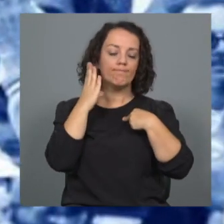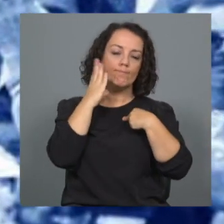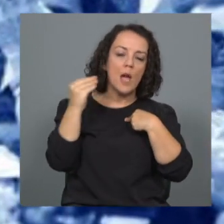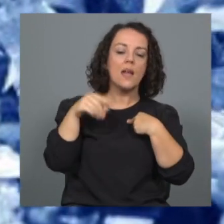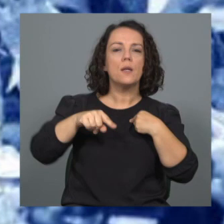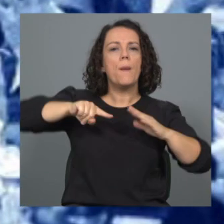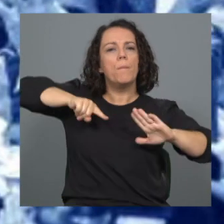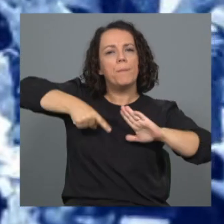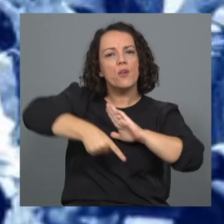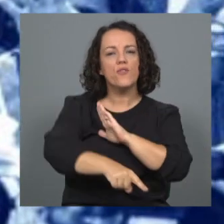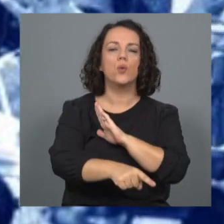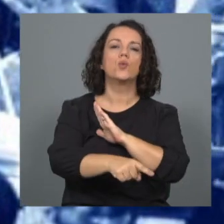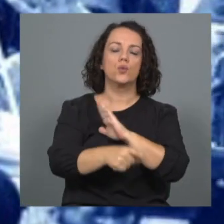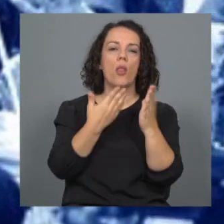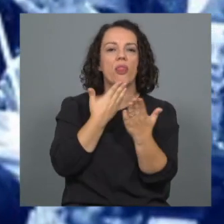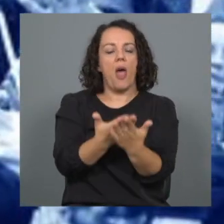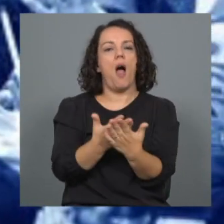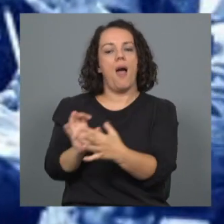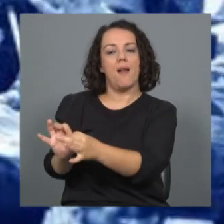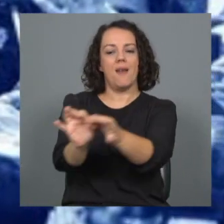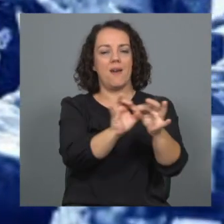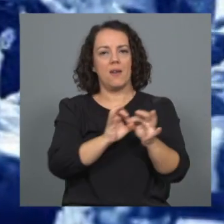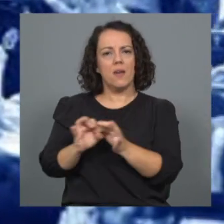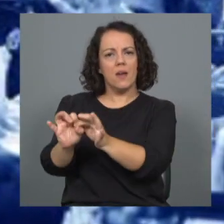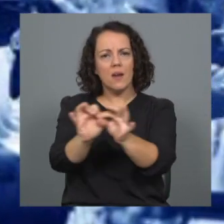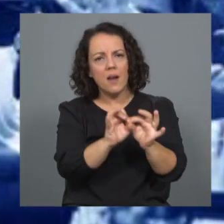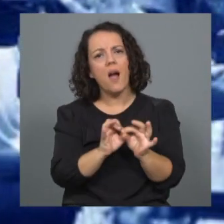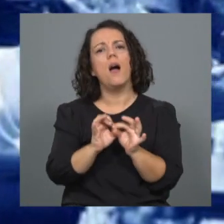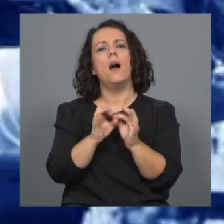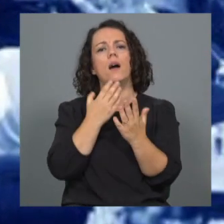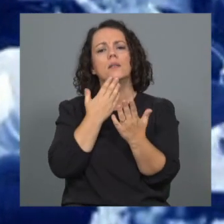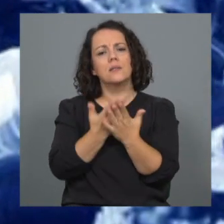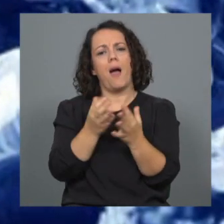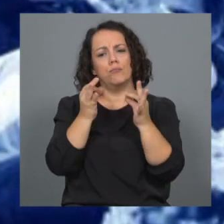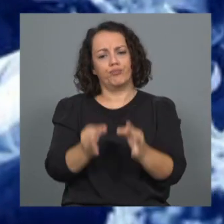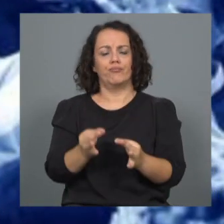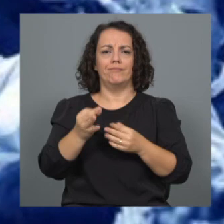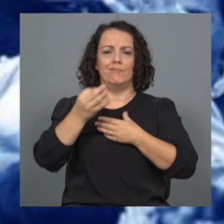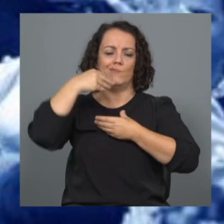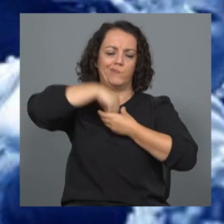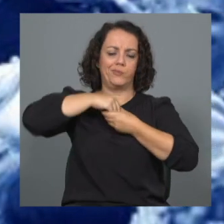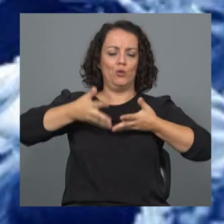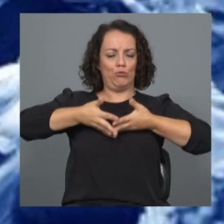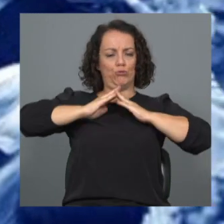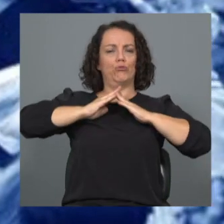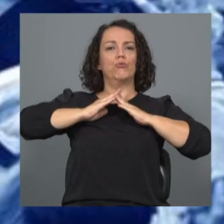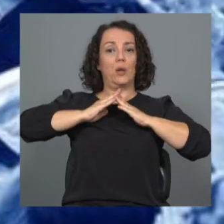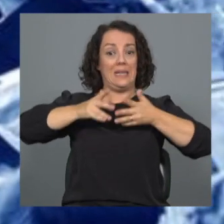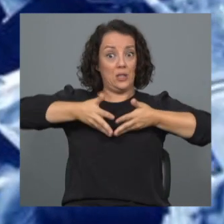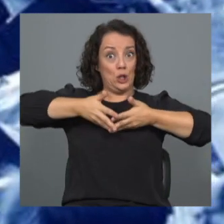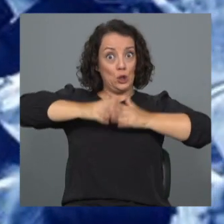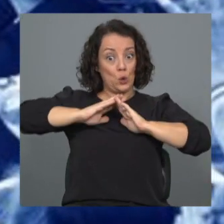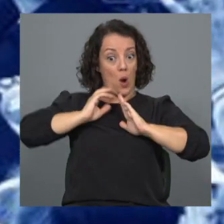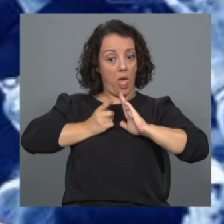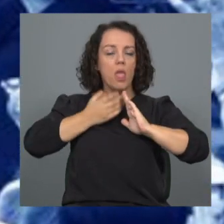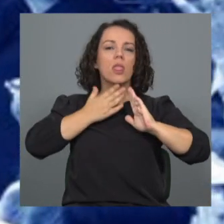aprofundamento disso que nos liga e daquilo que realmente, estruturalmente, somos. Porque é a partir disso que podemos viver melhor,